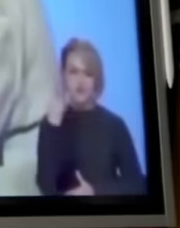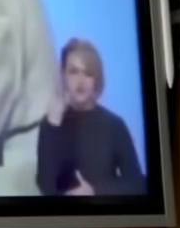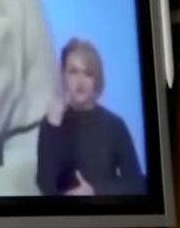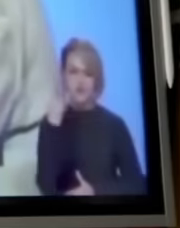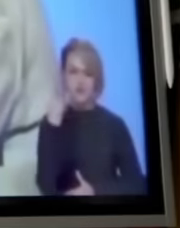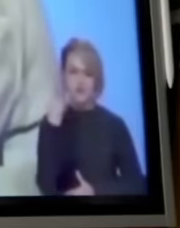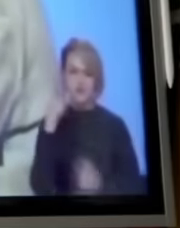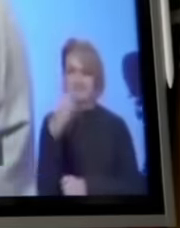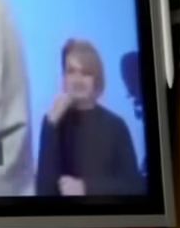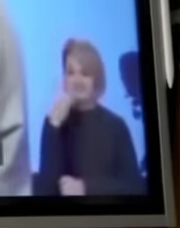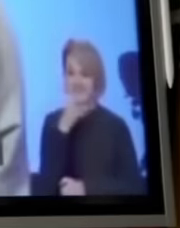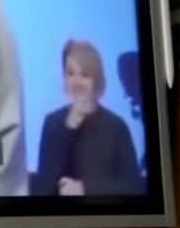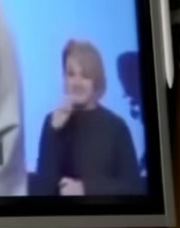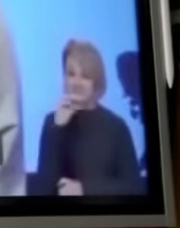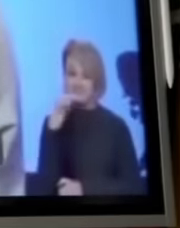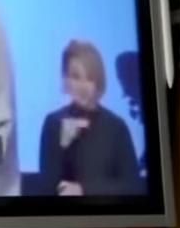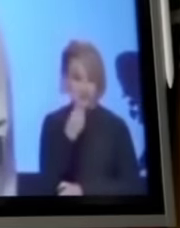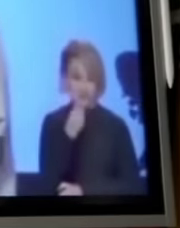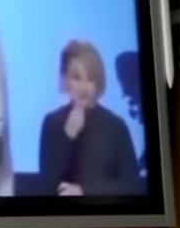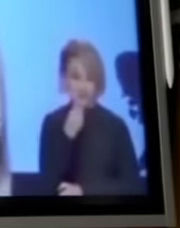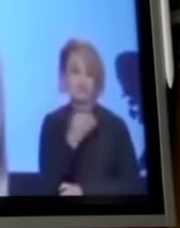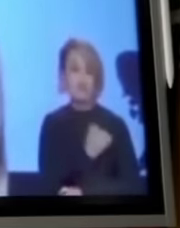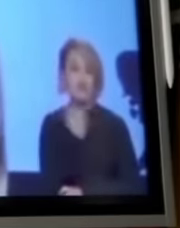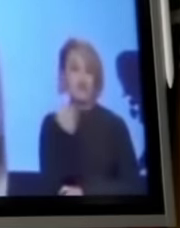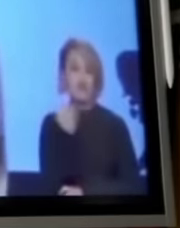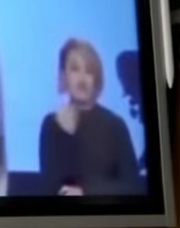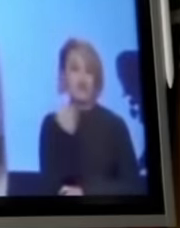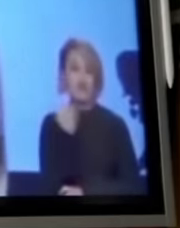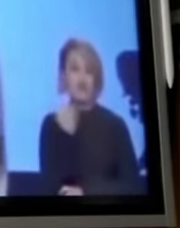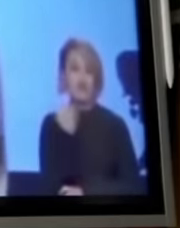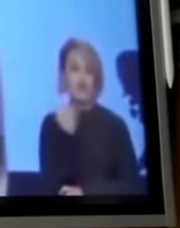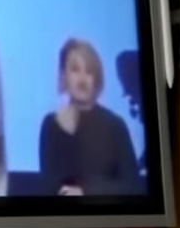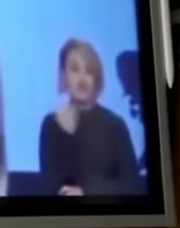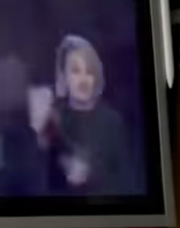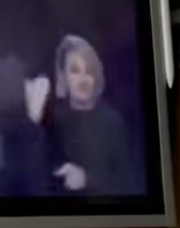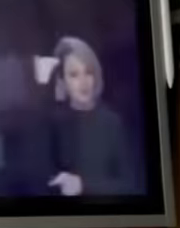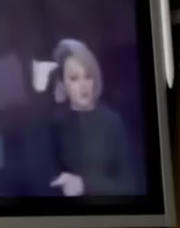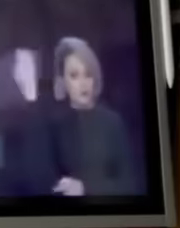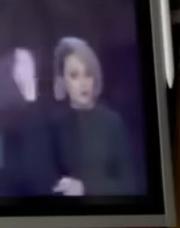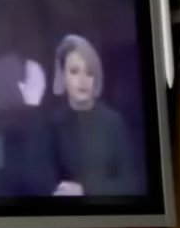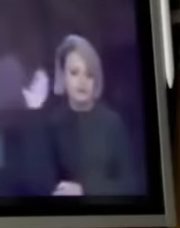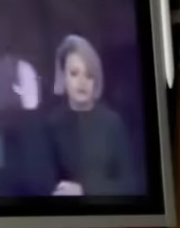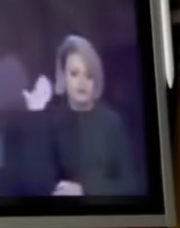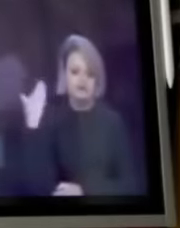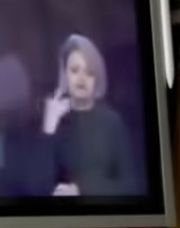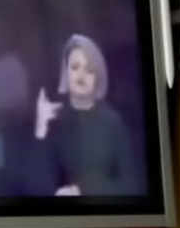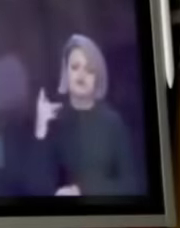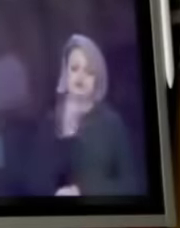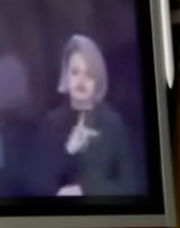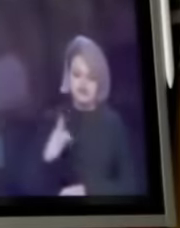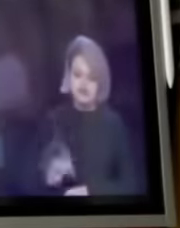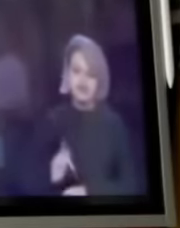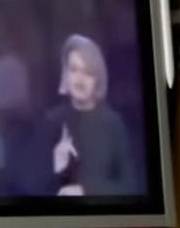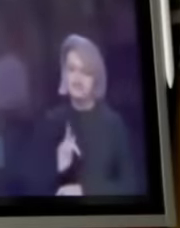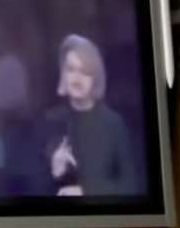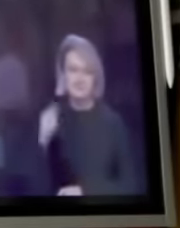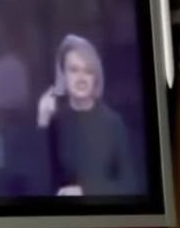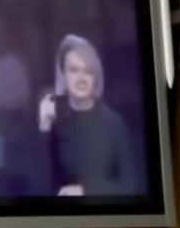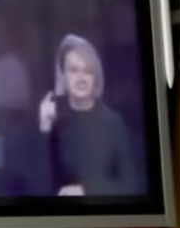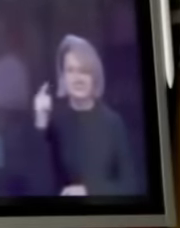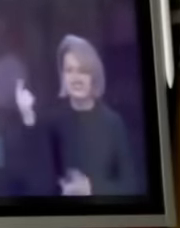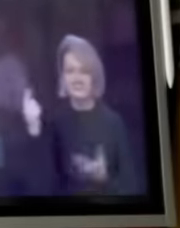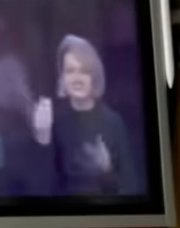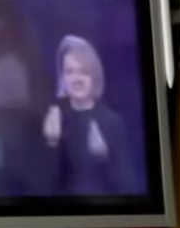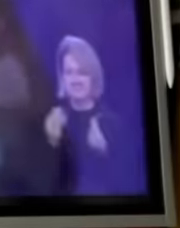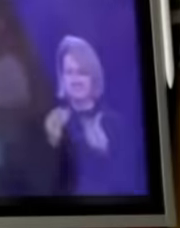300 milhões morreram por culpa de um governo negacionista que não tem a menor